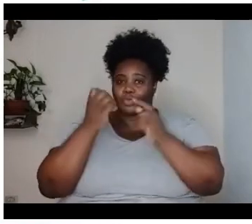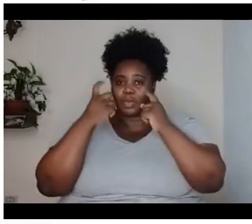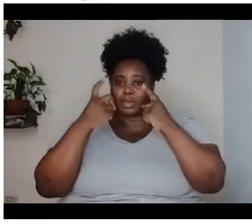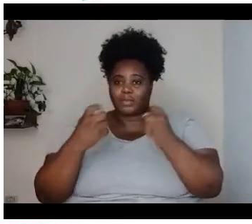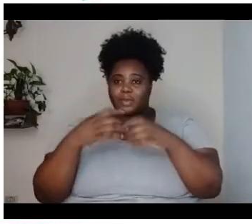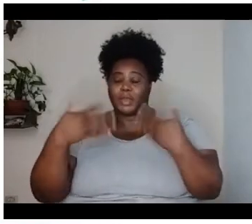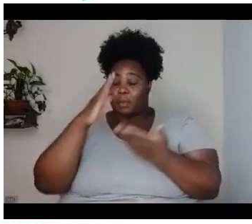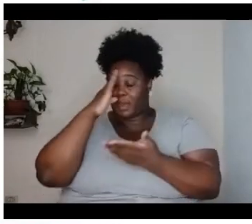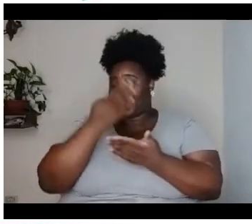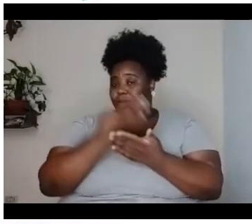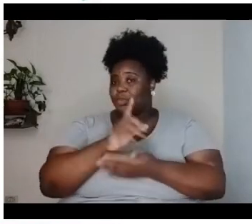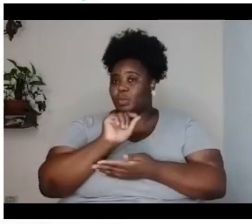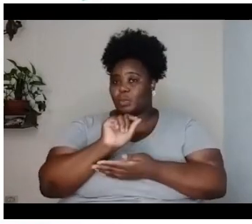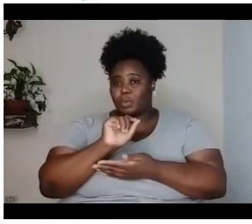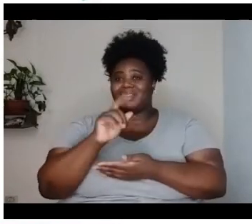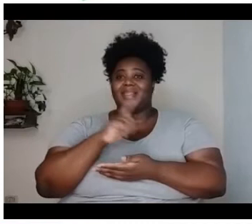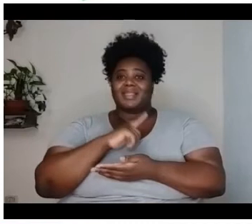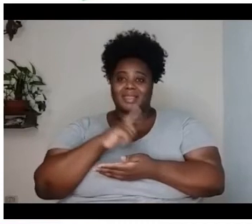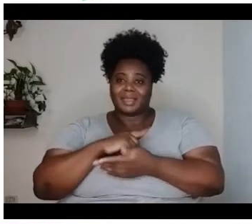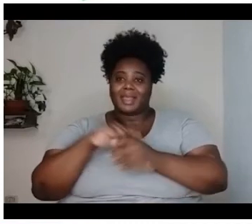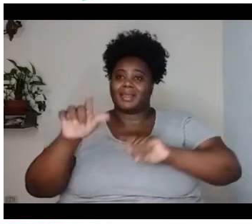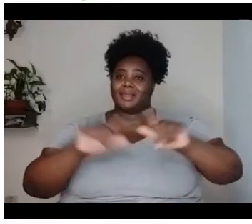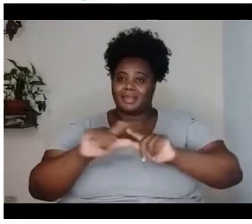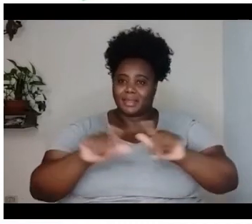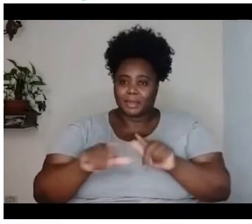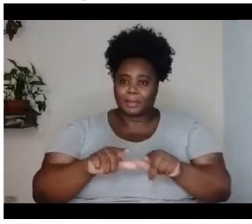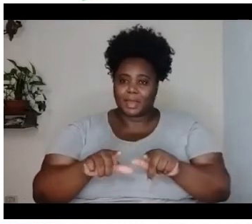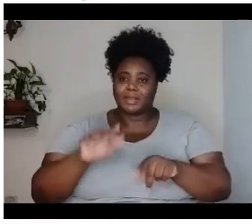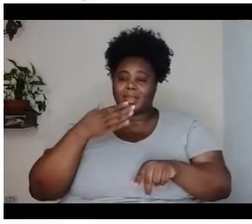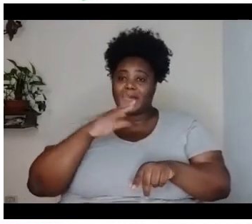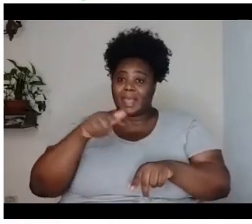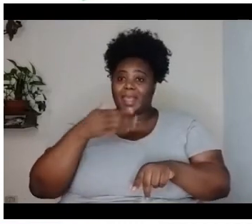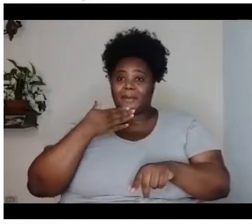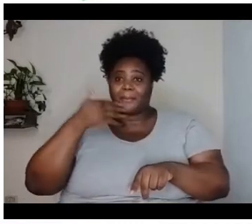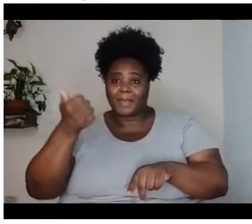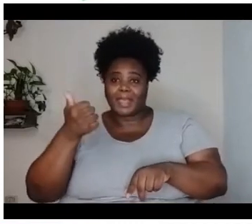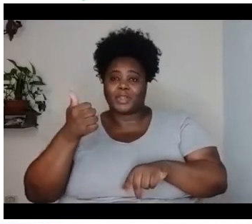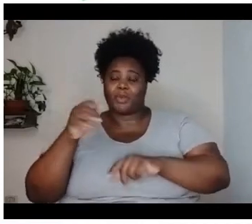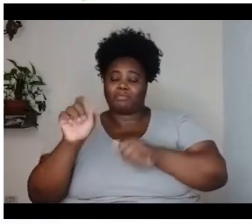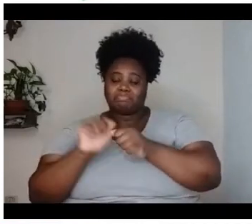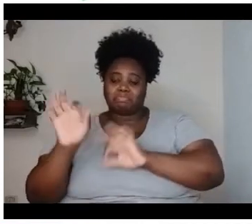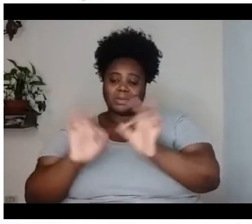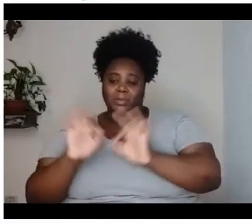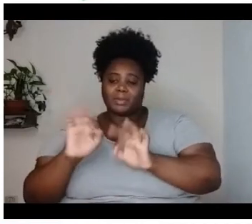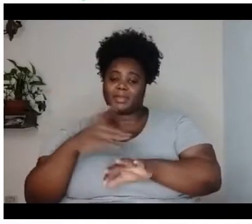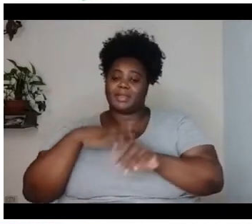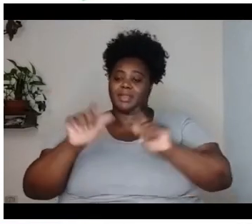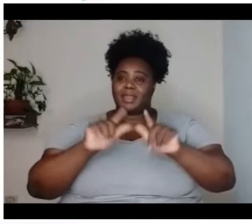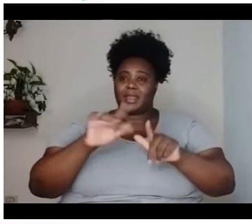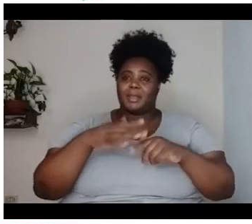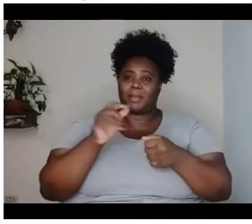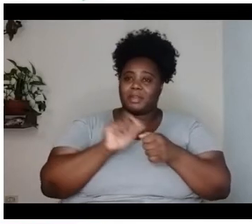claro que tem trabalhos que são melhores elaborados, tem trabalhos mais ricos,